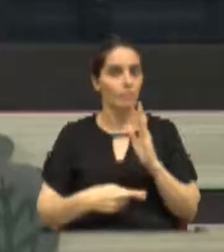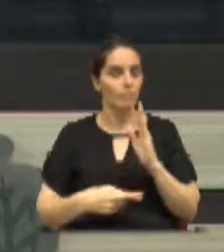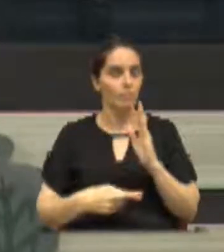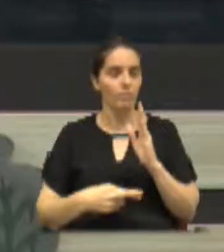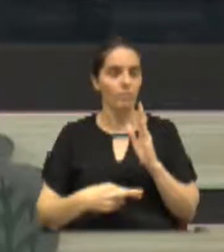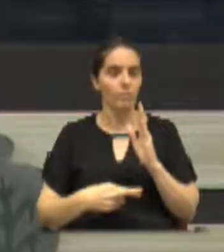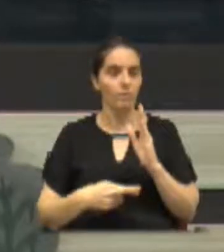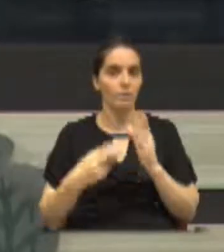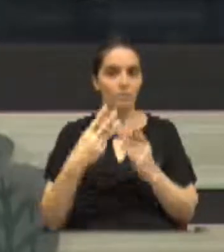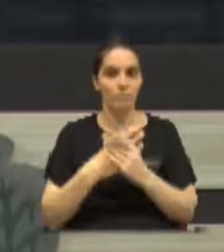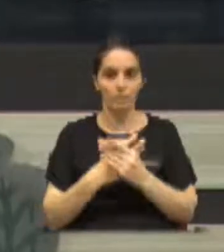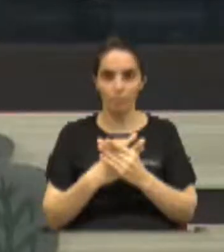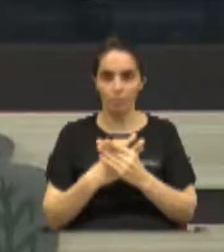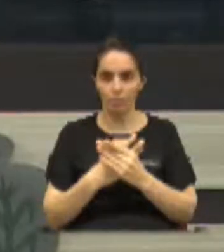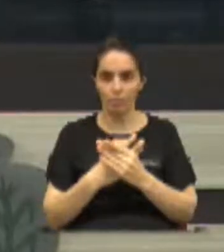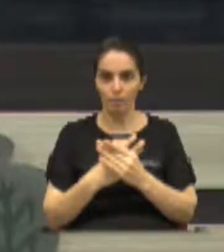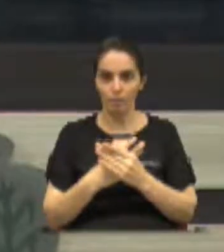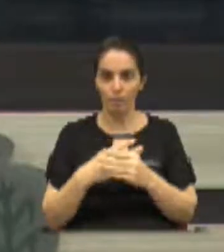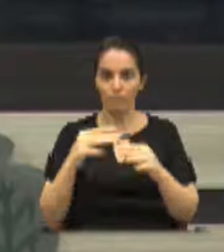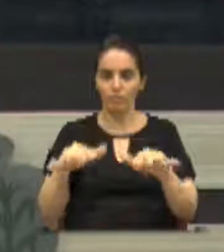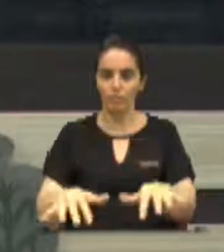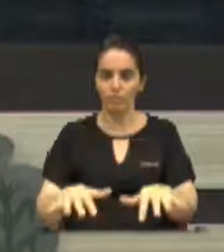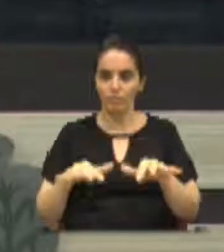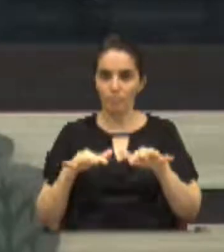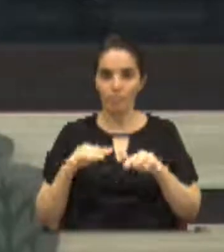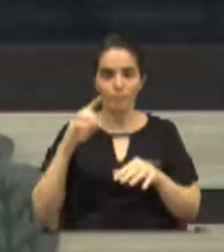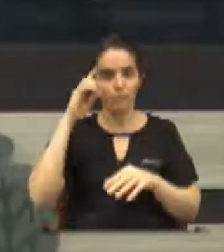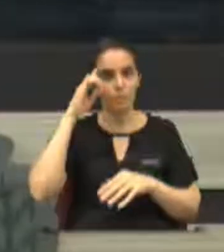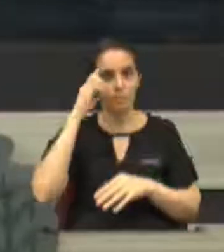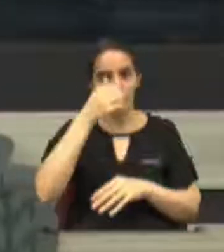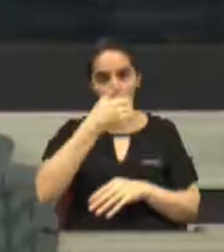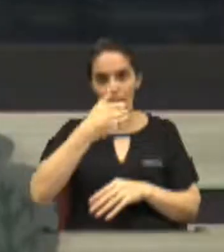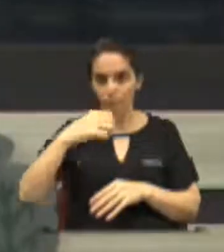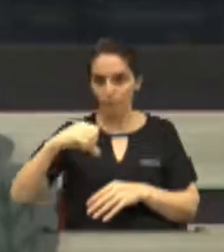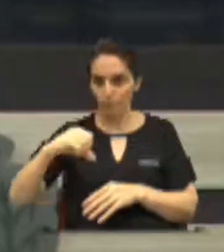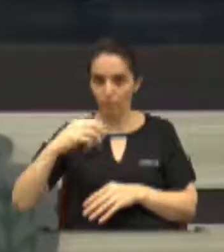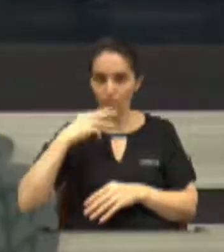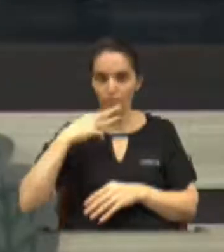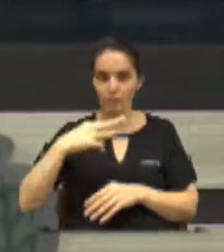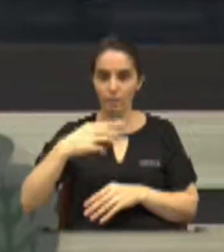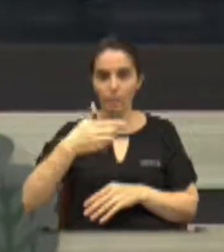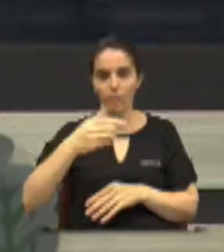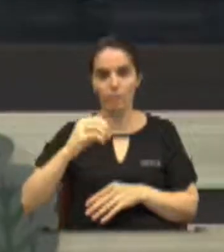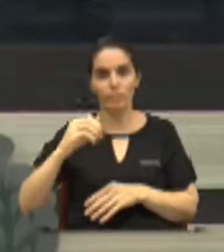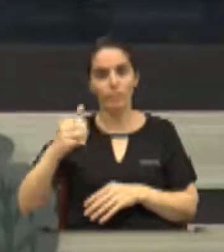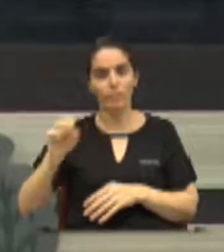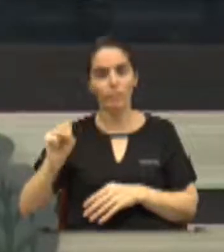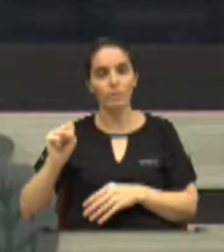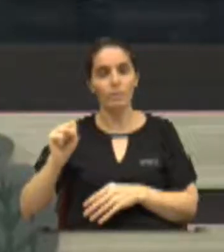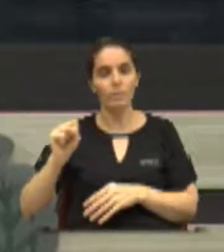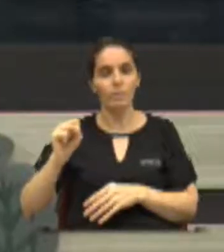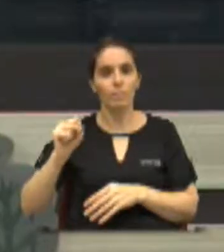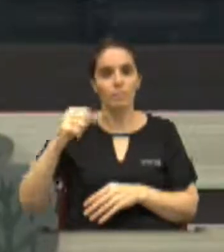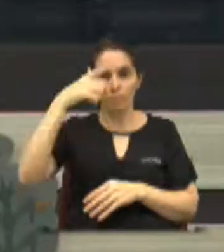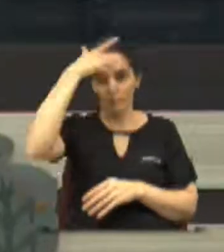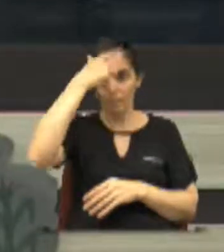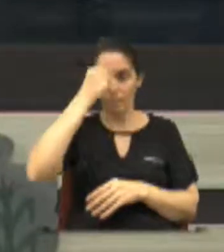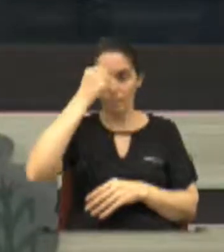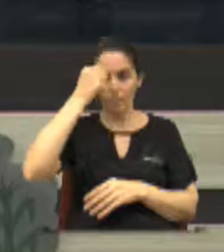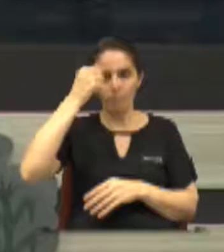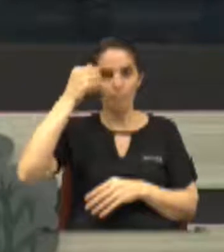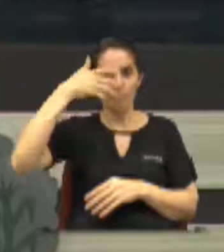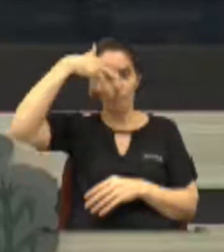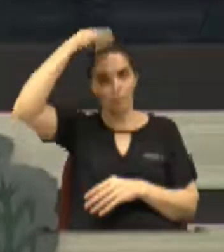Limeira. Plenário vereador Vitório Bortolã, aos 19 de março de 2018. Anderson Cornélio Pereira, Antônio Franco de